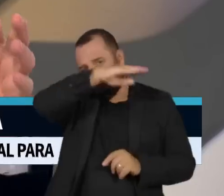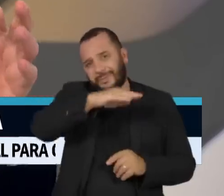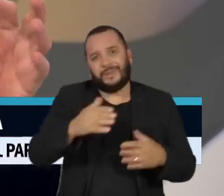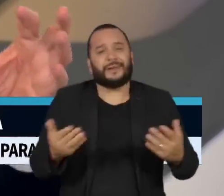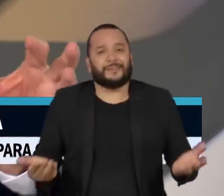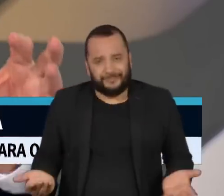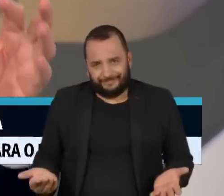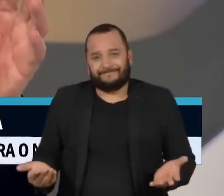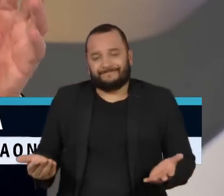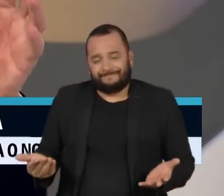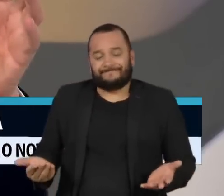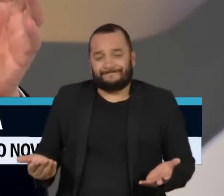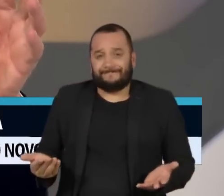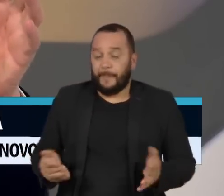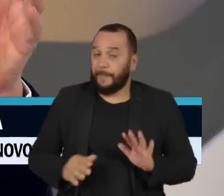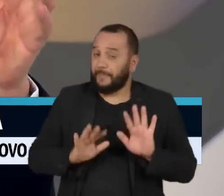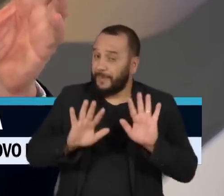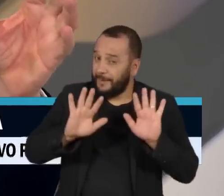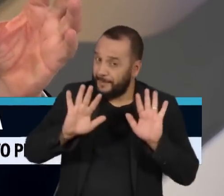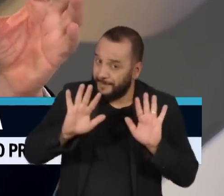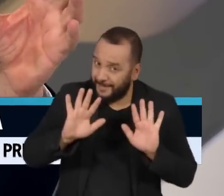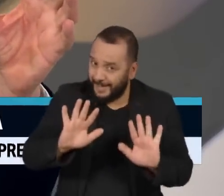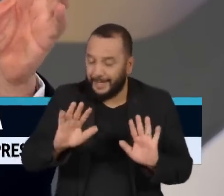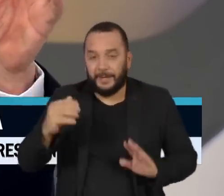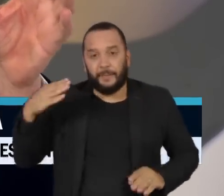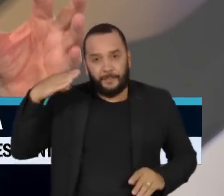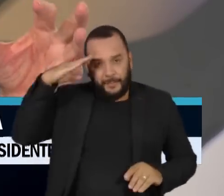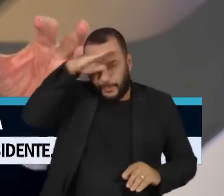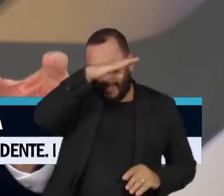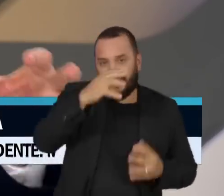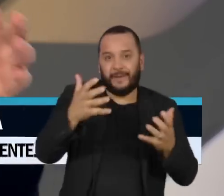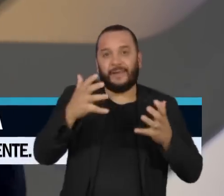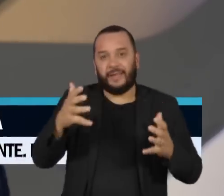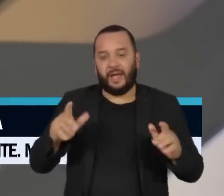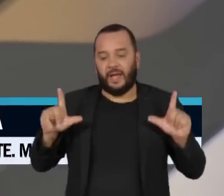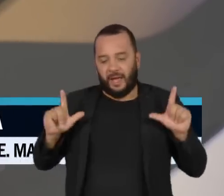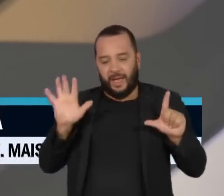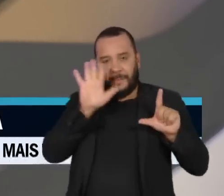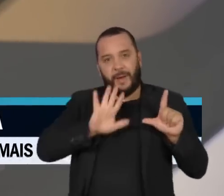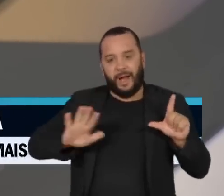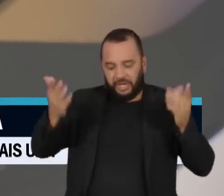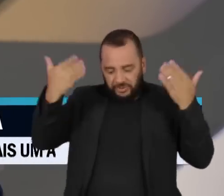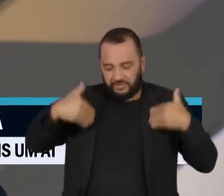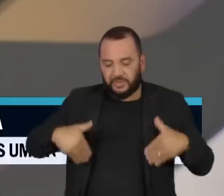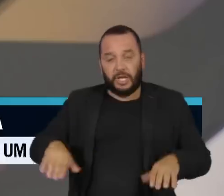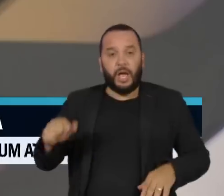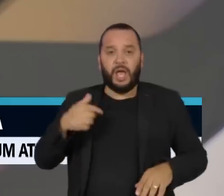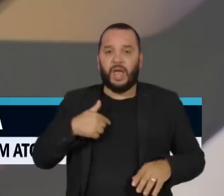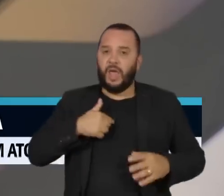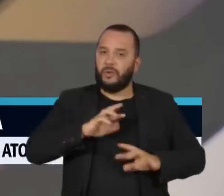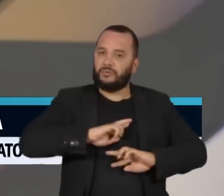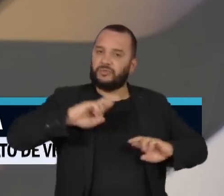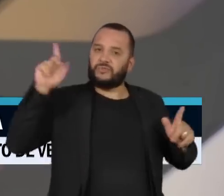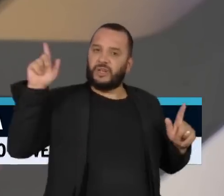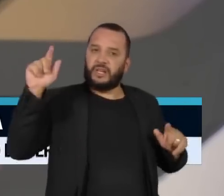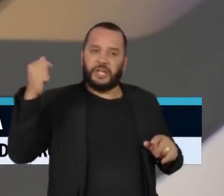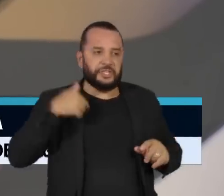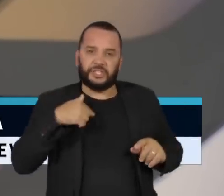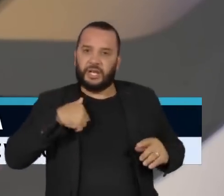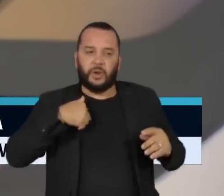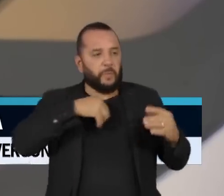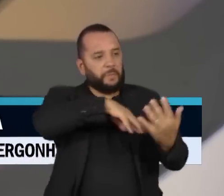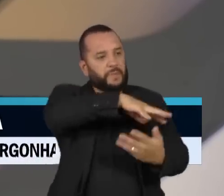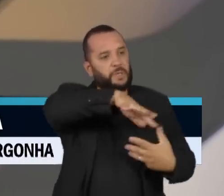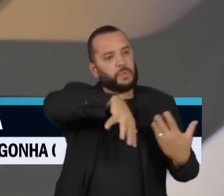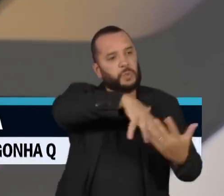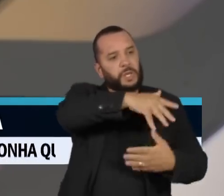Bolsonaro, ele sempre está fortalecendo essa imagem que ele é irreverente, que ele não faz parte do governo, quer dizer, eu não acho que o